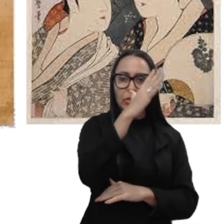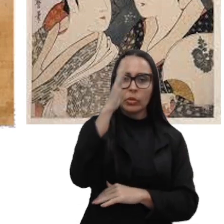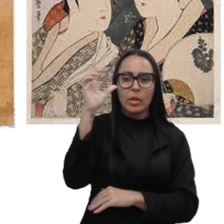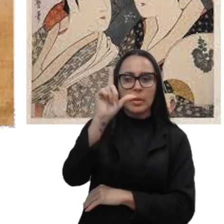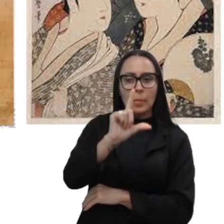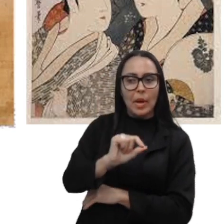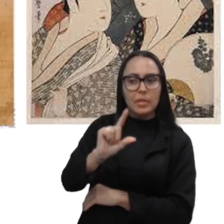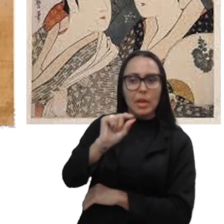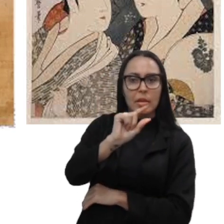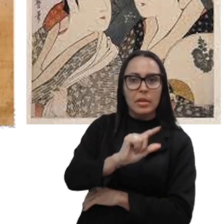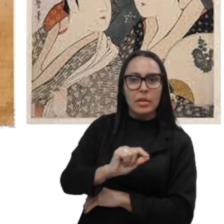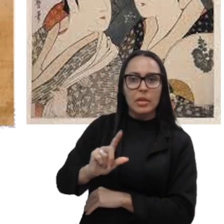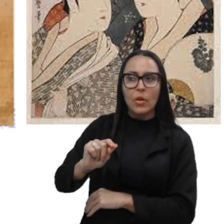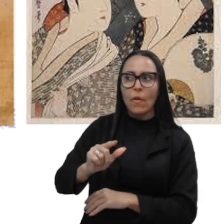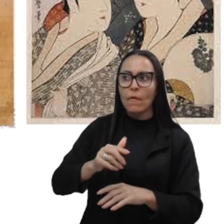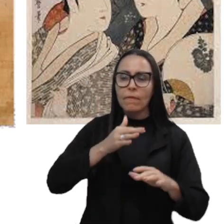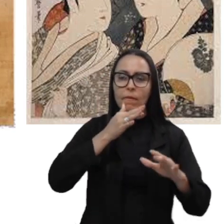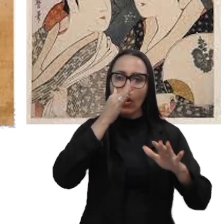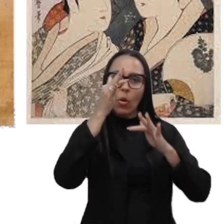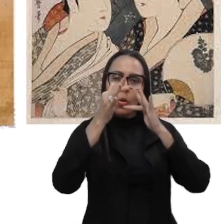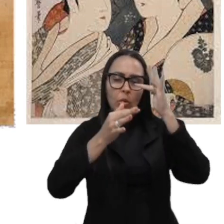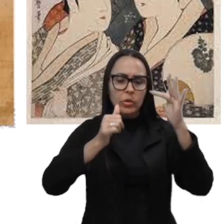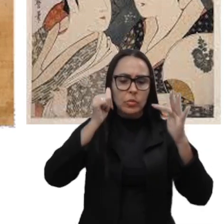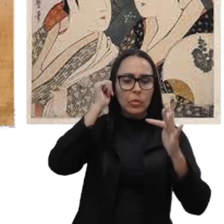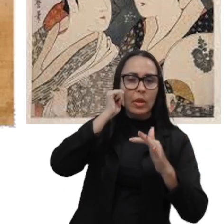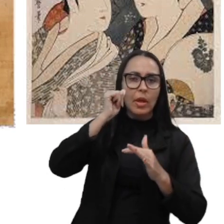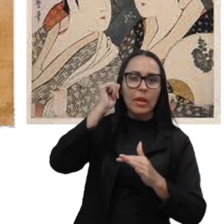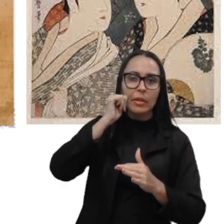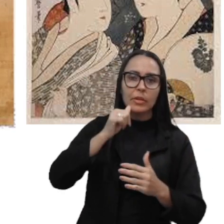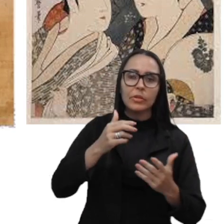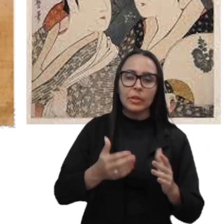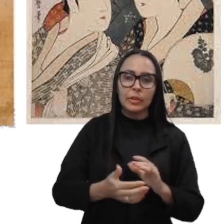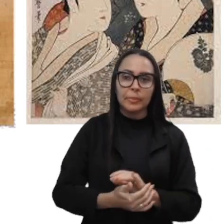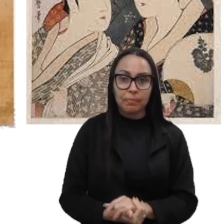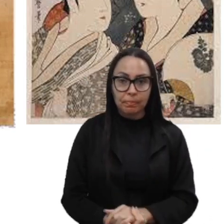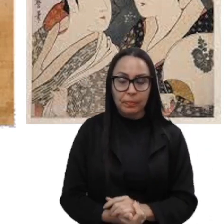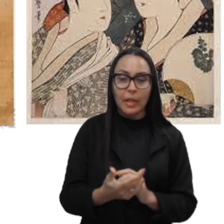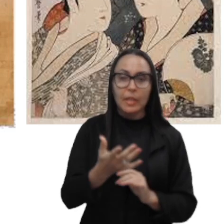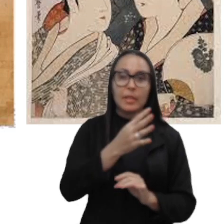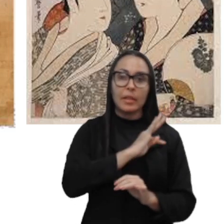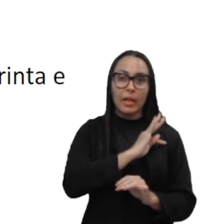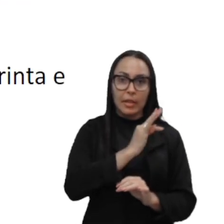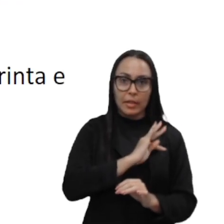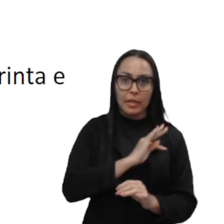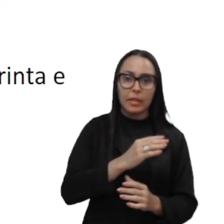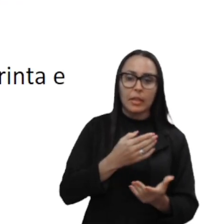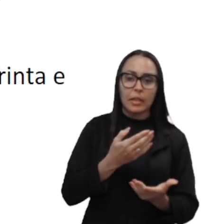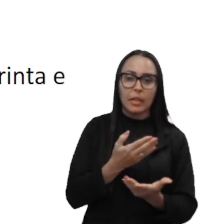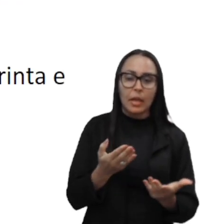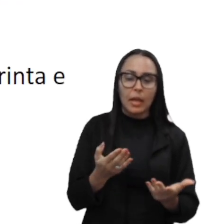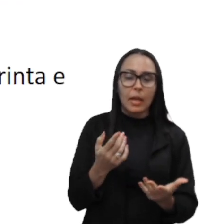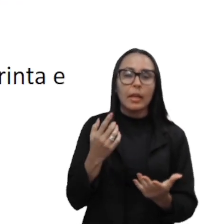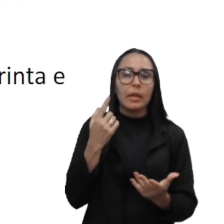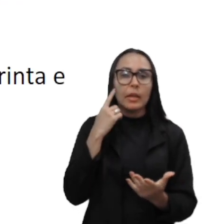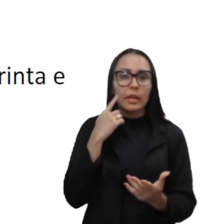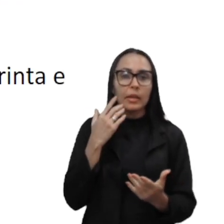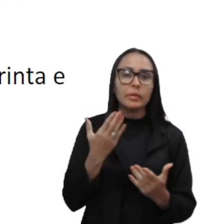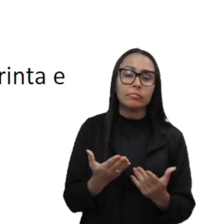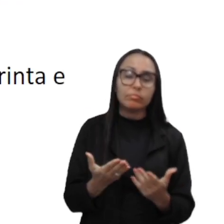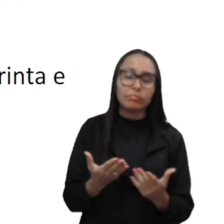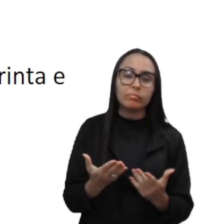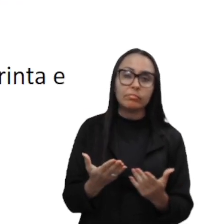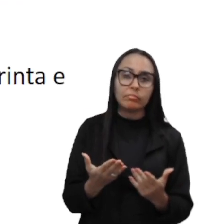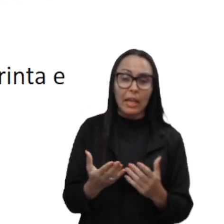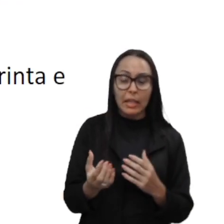passarinhos, flores, mulheres. Essa técnica, né, o ukiyo-e, ela era uma técnica